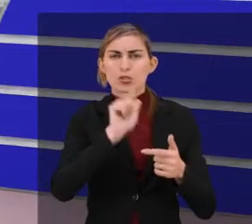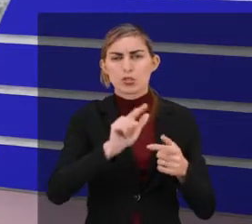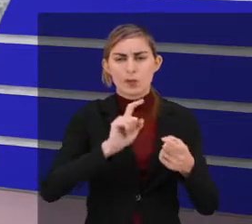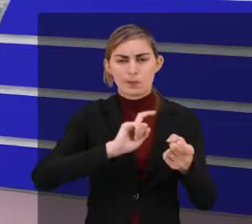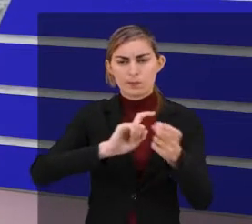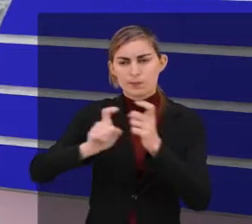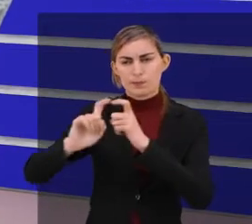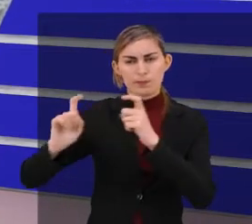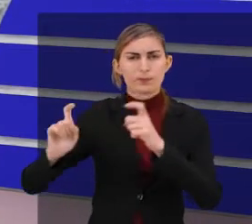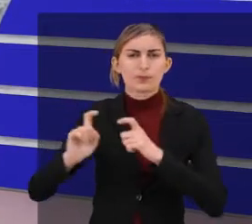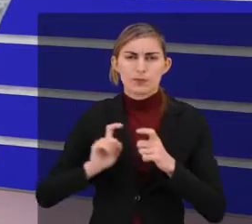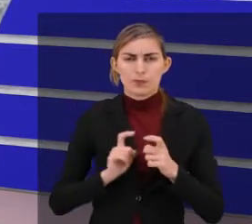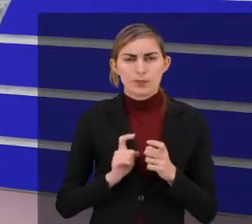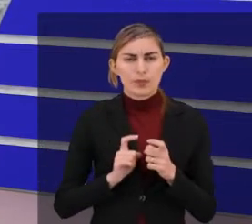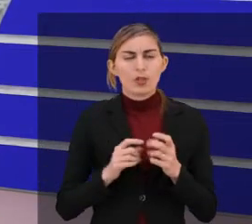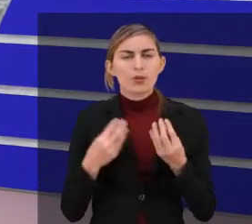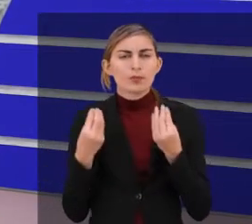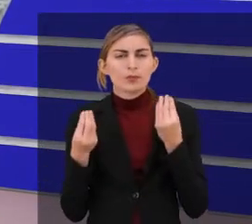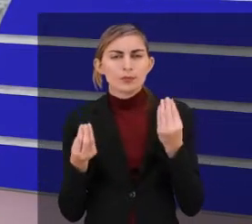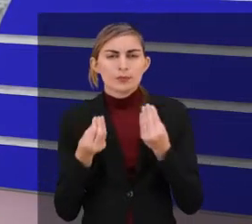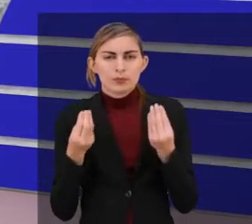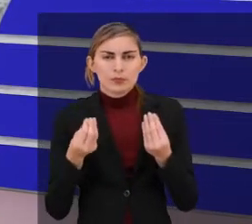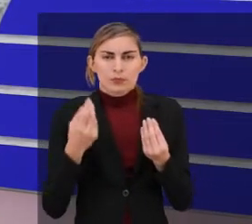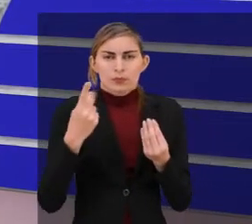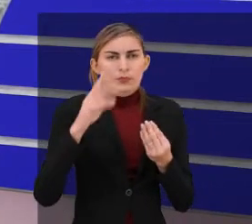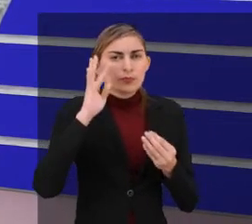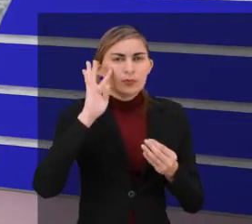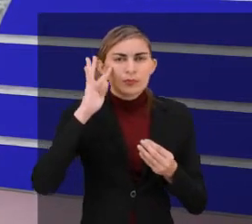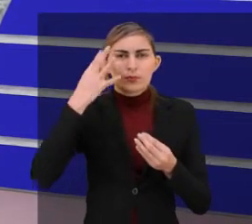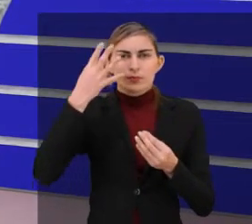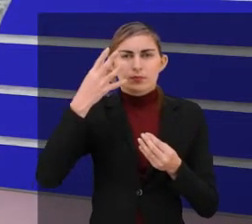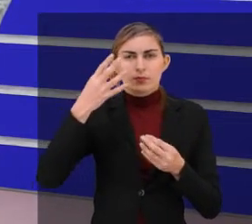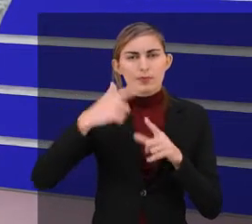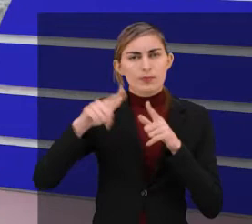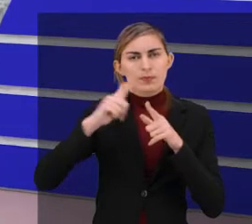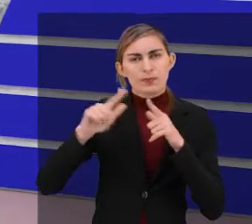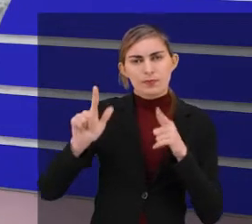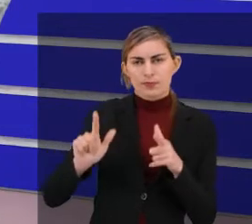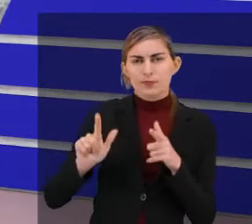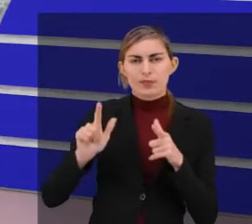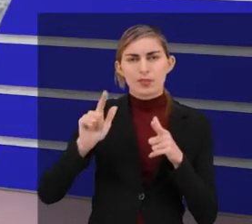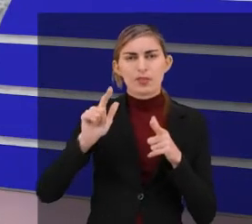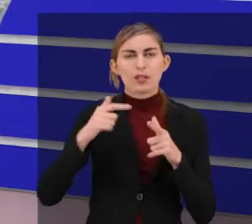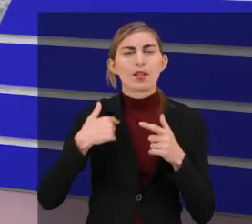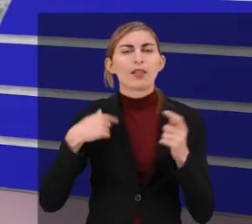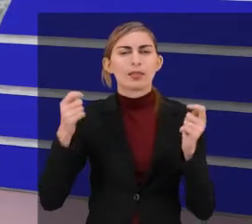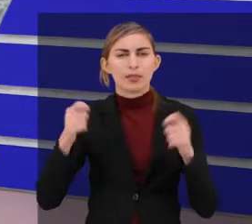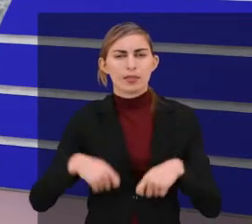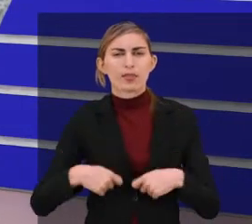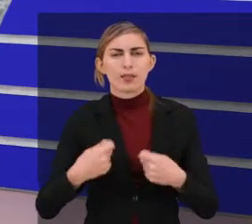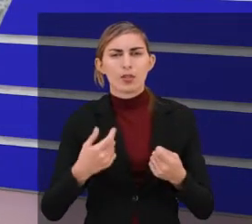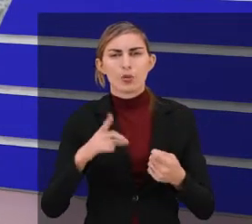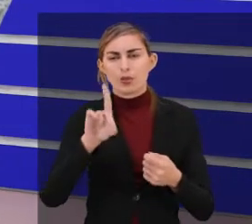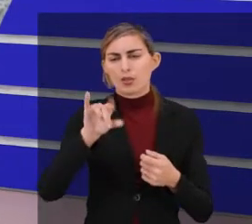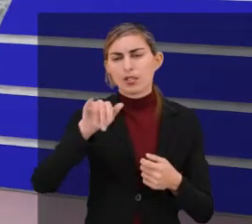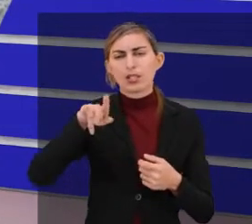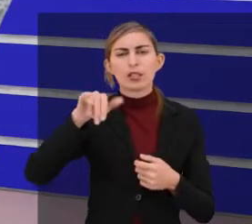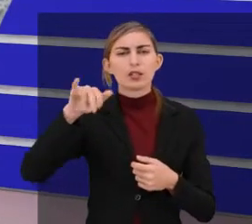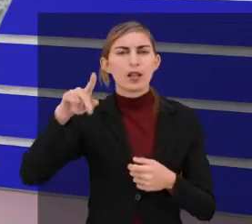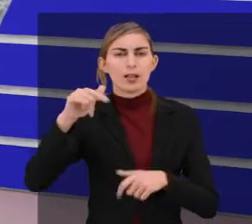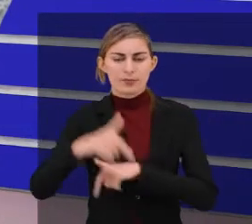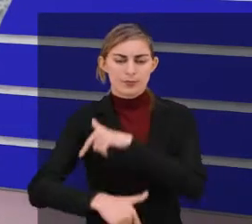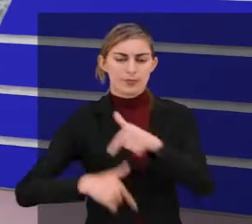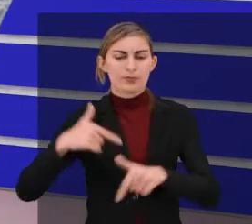conseguimos negociar. Com isso, essa solução a esse conflito deu dignidade